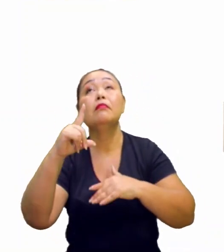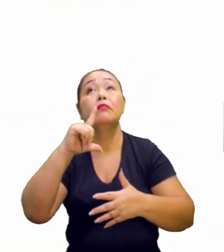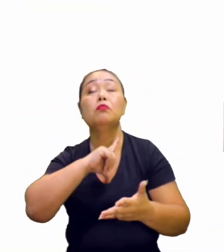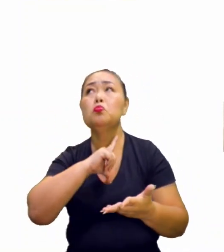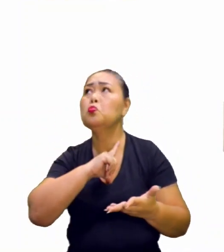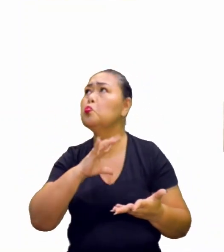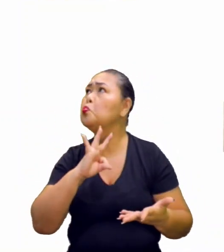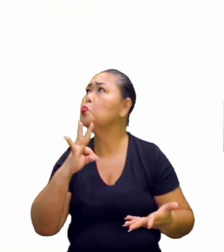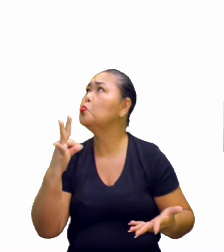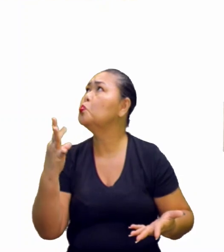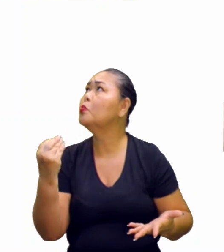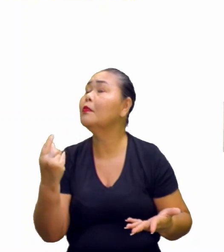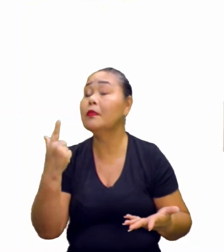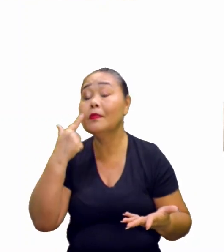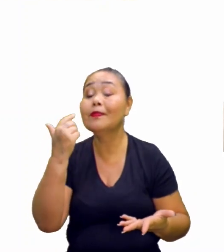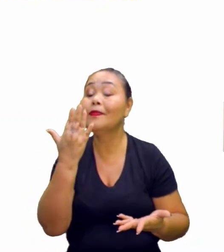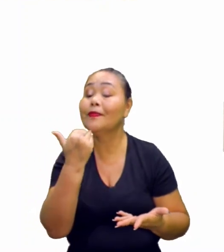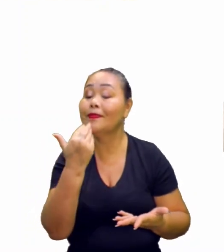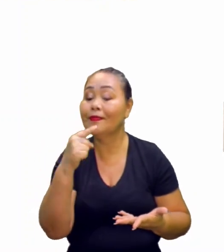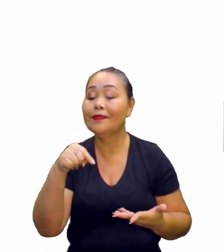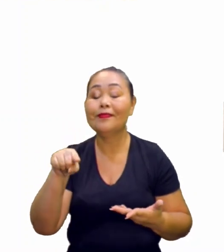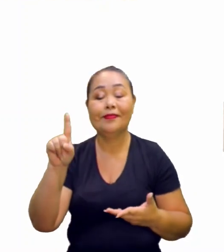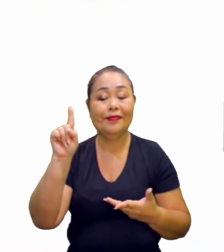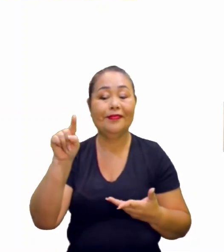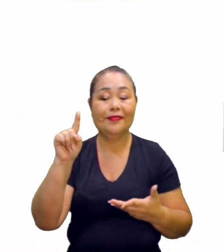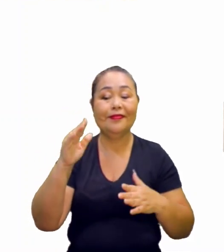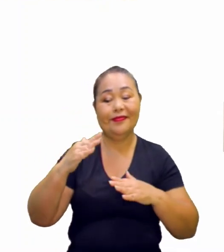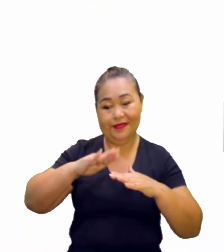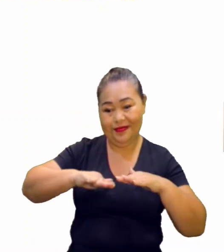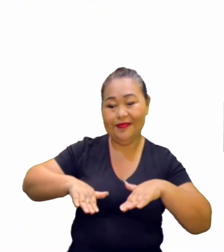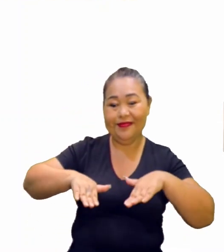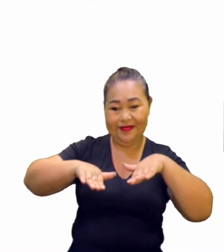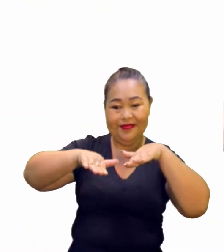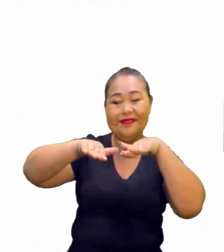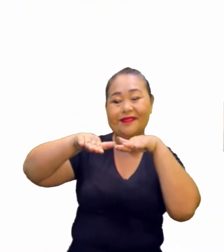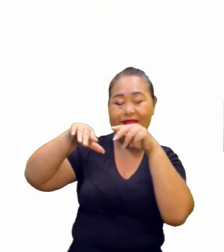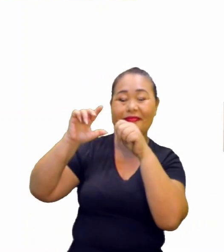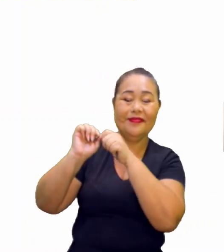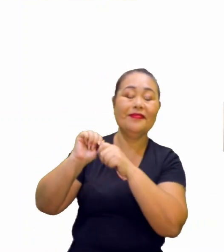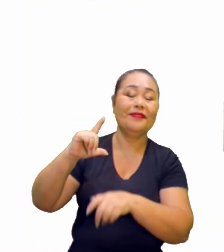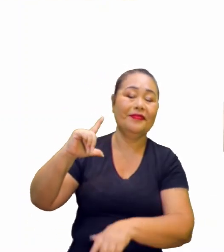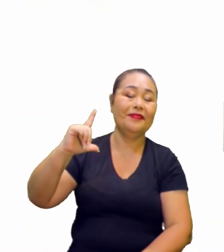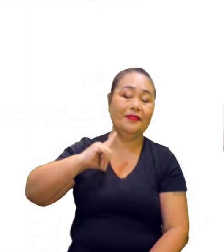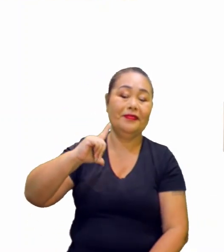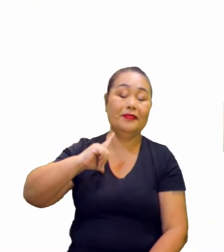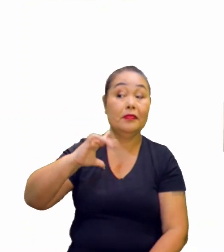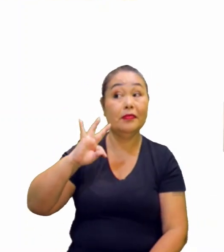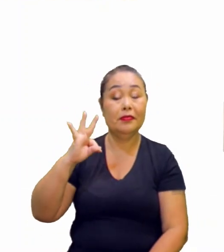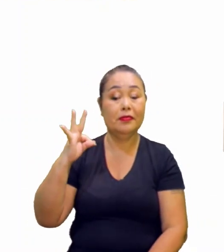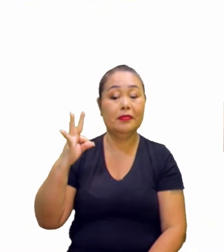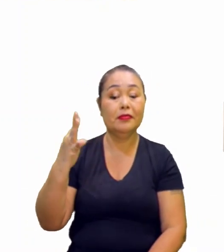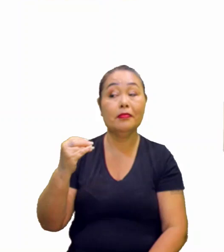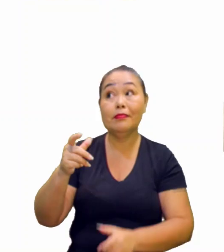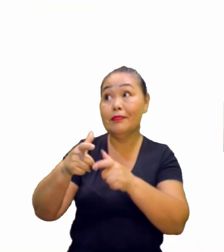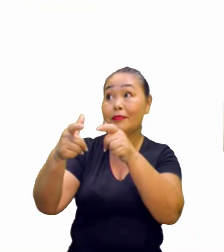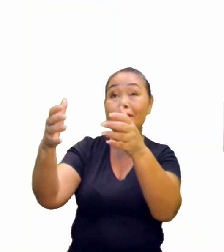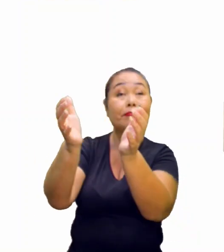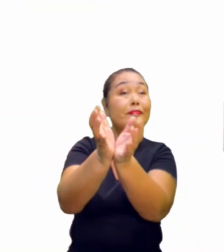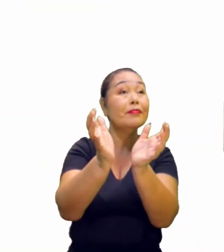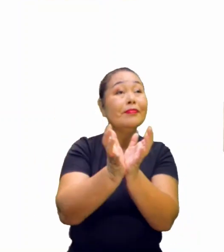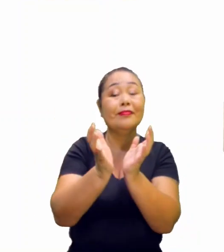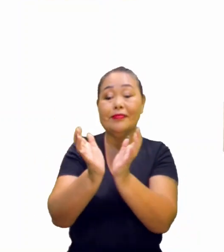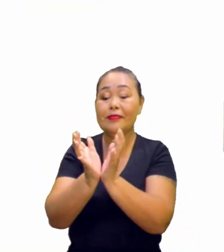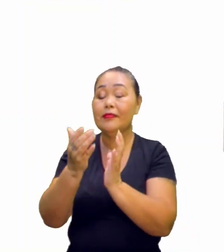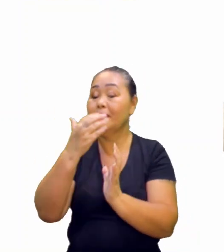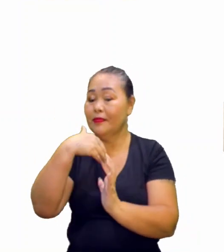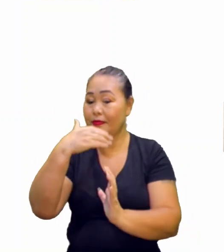um tudo. Então, a gente se alimentava muito bem na infância aí, porque a gente tinha todas não, né? Mas tinha um grande grupo de